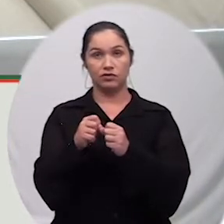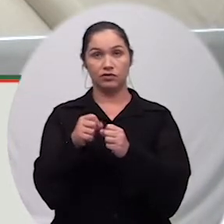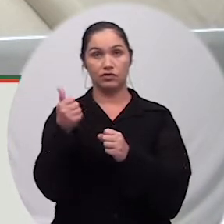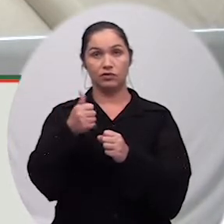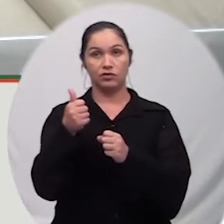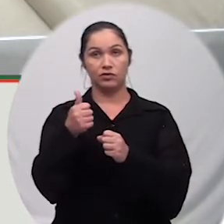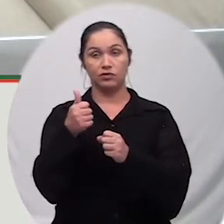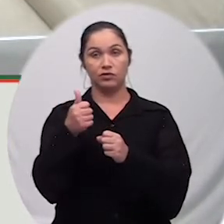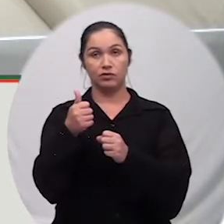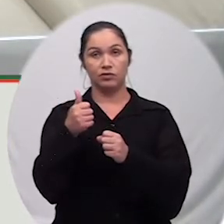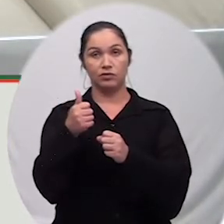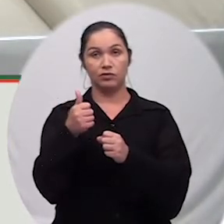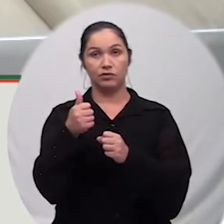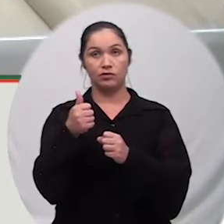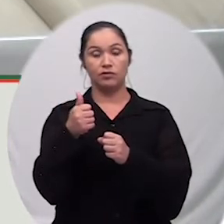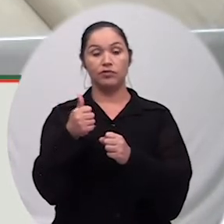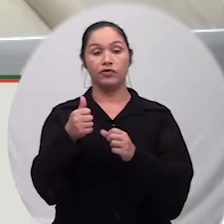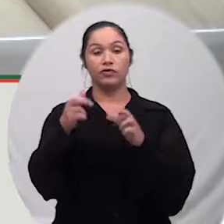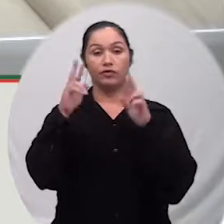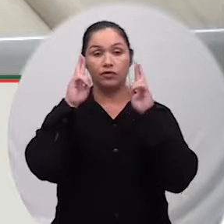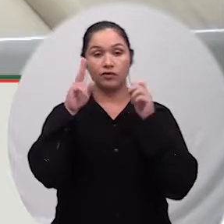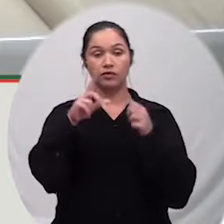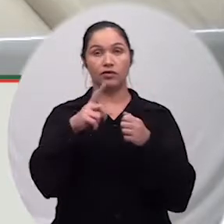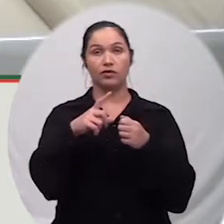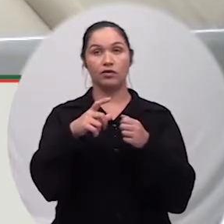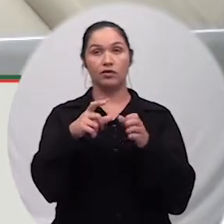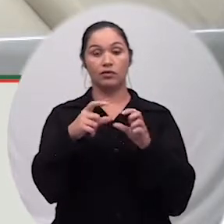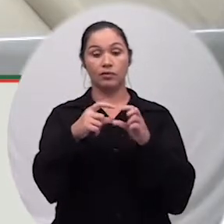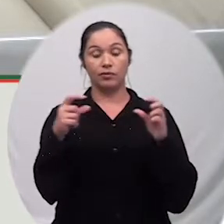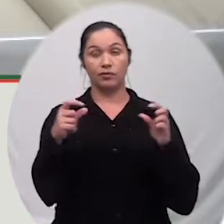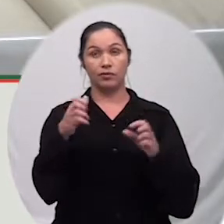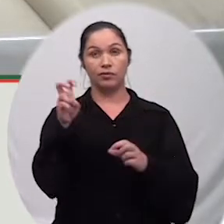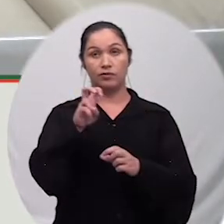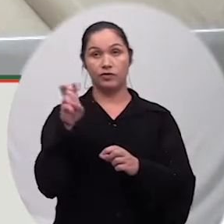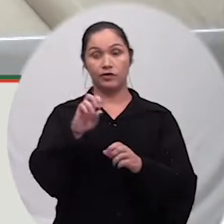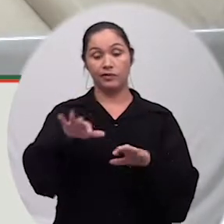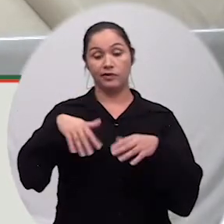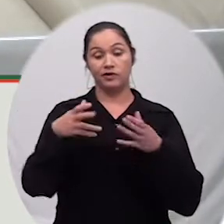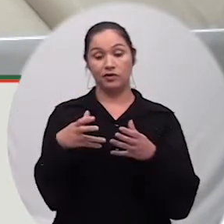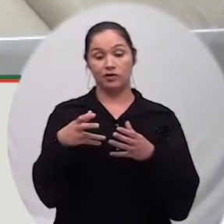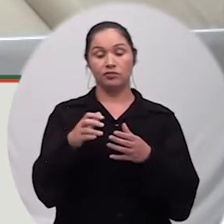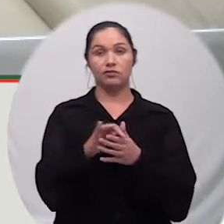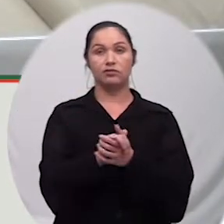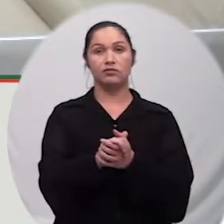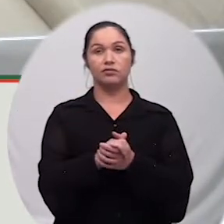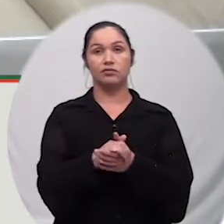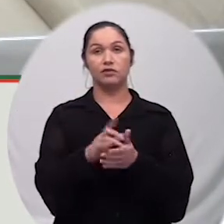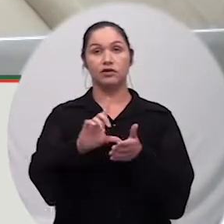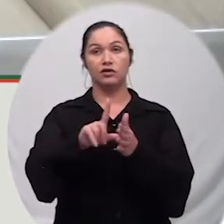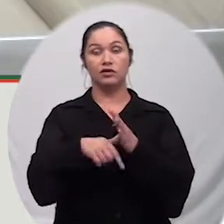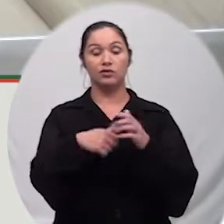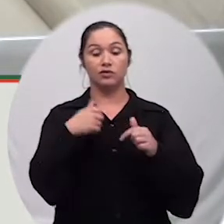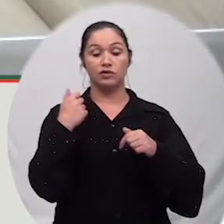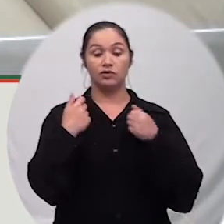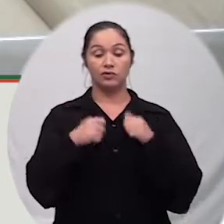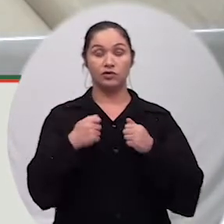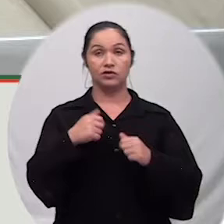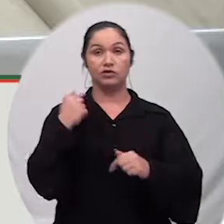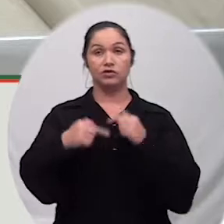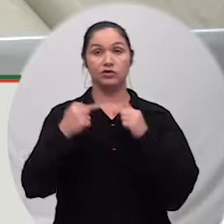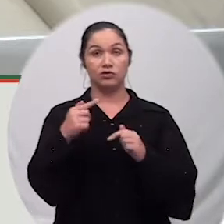artigo 151 do Regimento Interno. Caso rejeitado, coloque-se em discussão a votação do projeto de